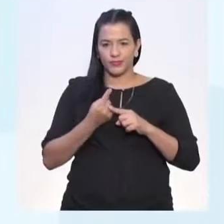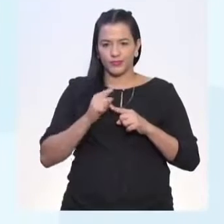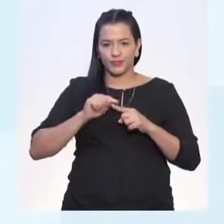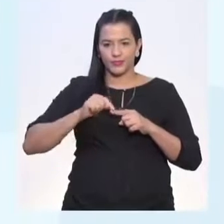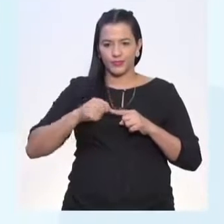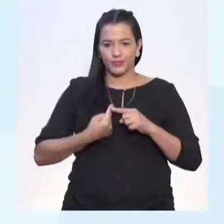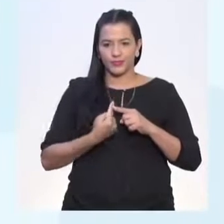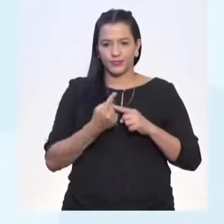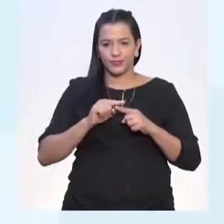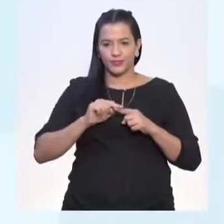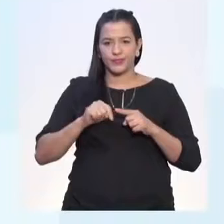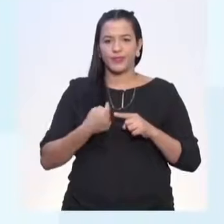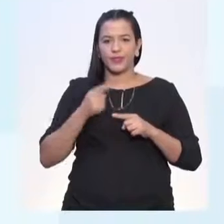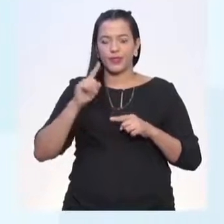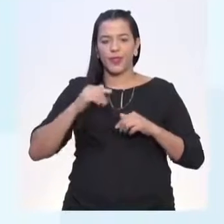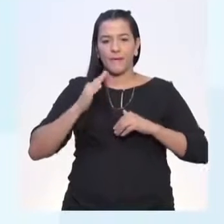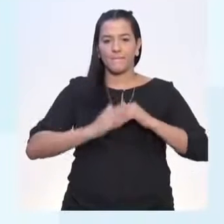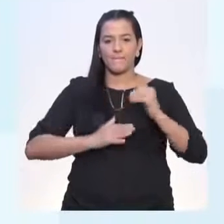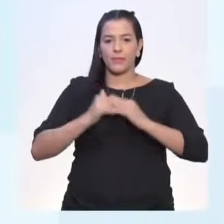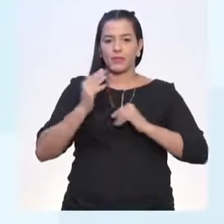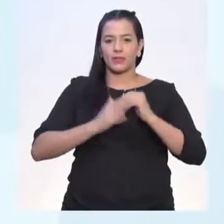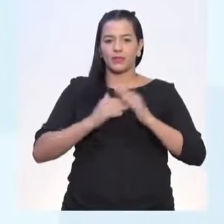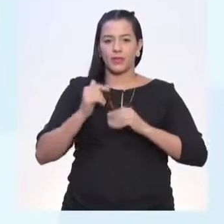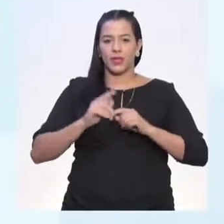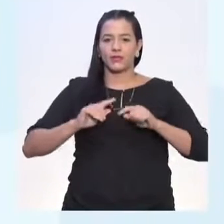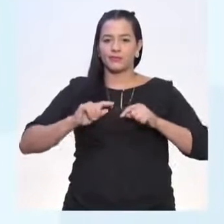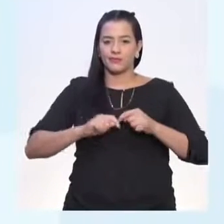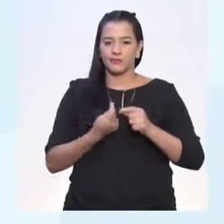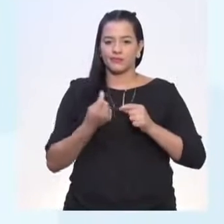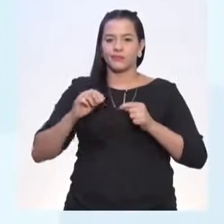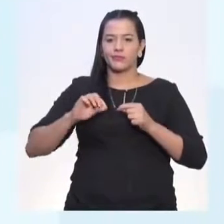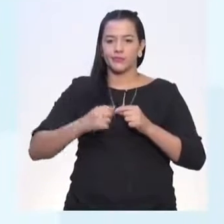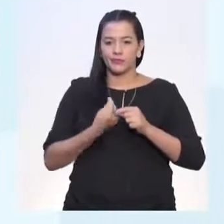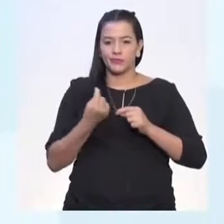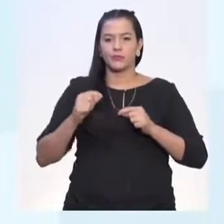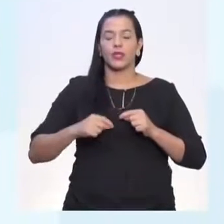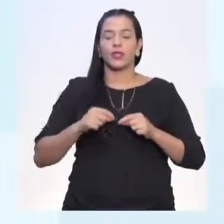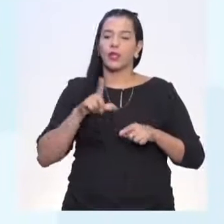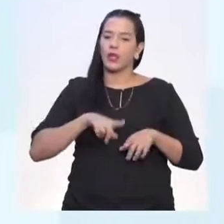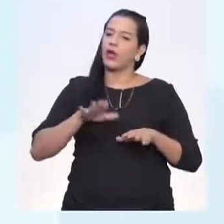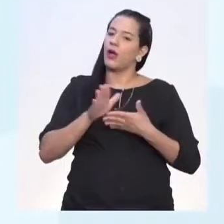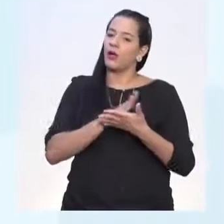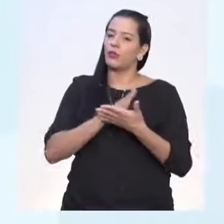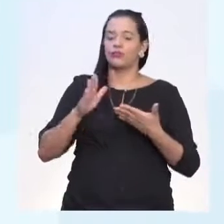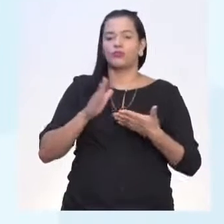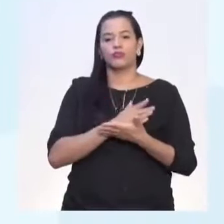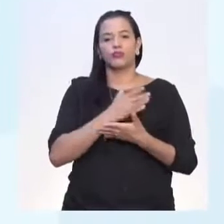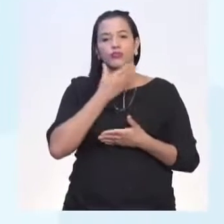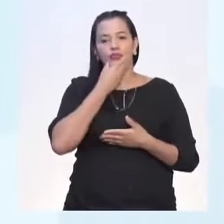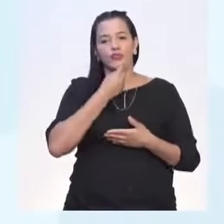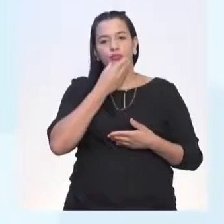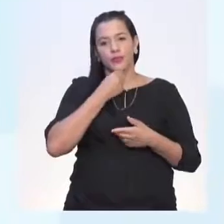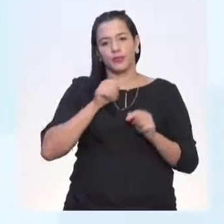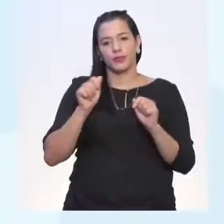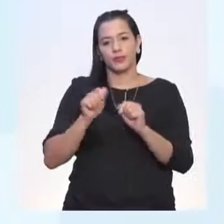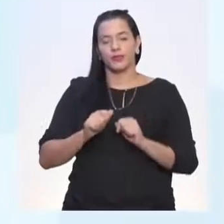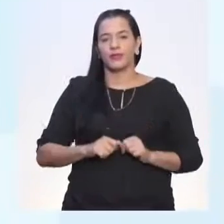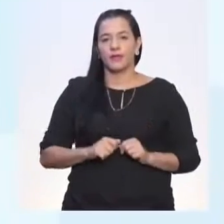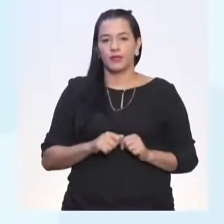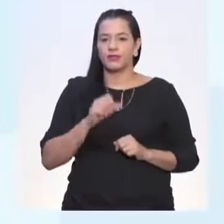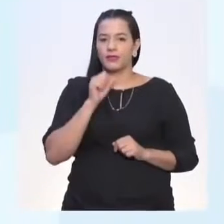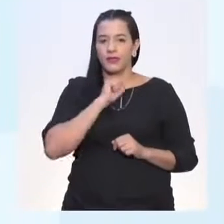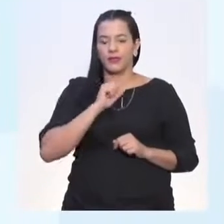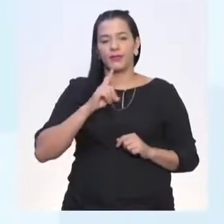habilidade que as pessoas têm que ter, não só as mulheres, mas os homens também, tem alguns homens que fazem, e não só os mais velhos, tem gente mais nova que